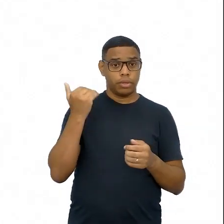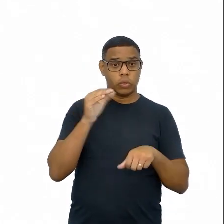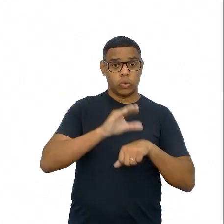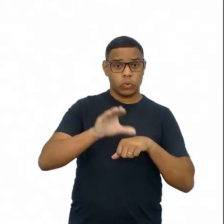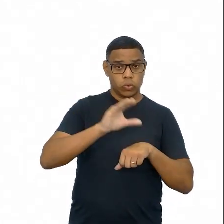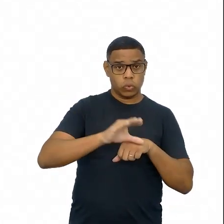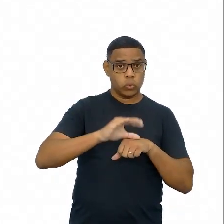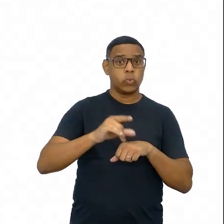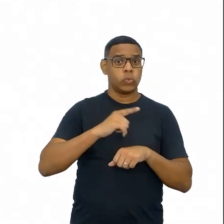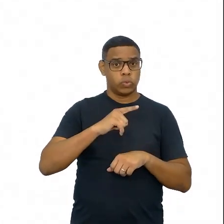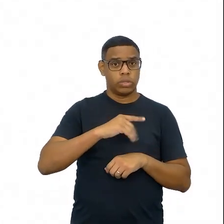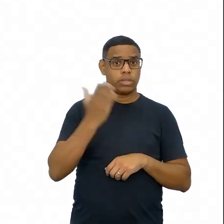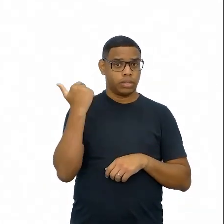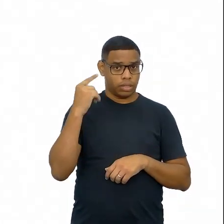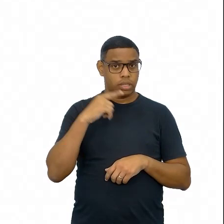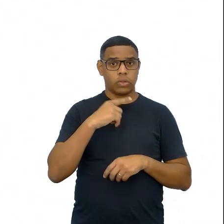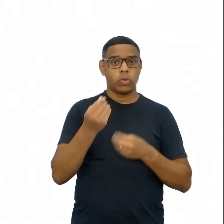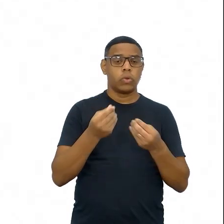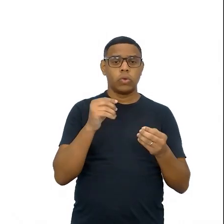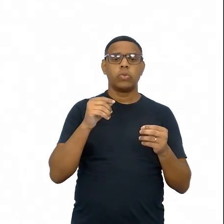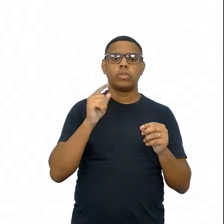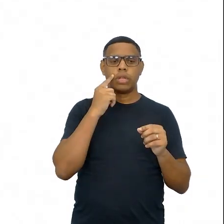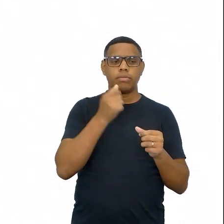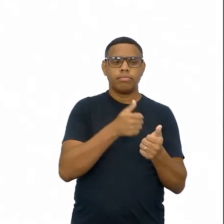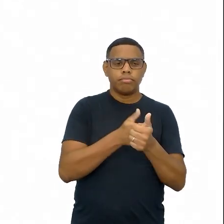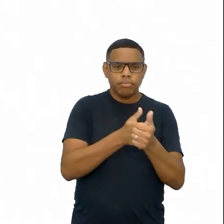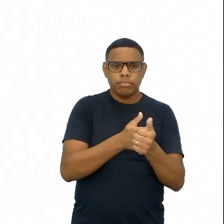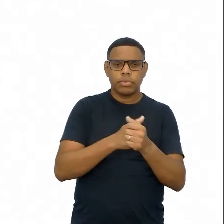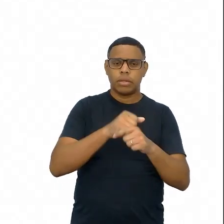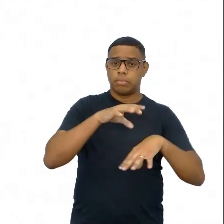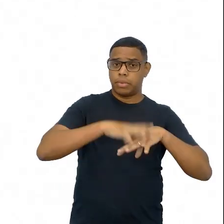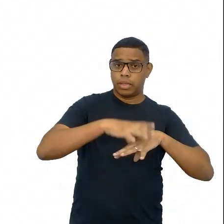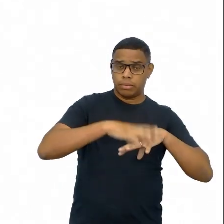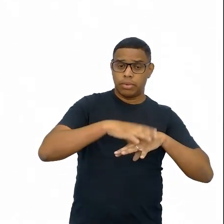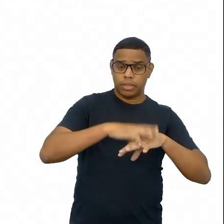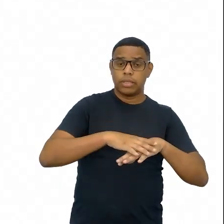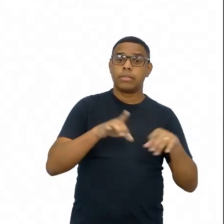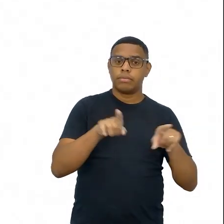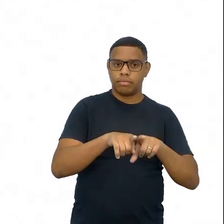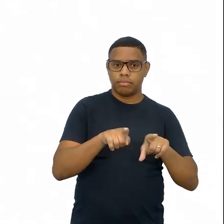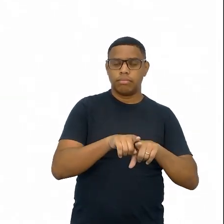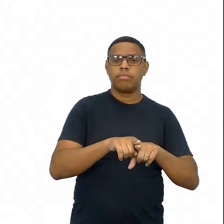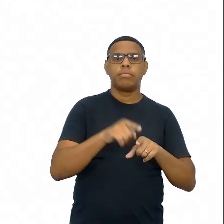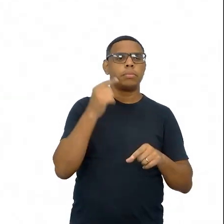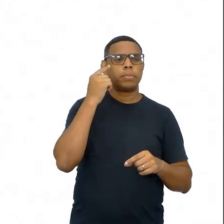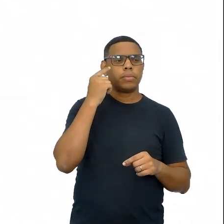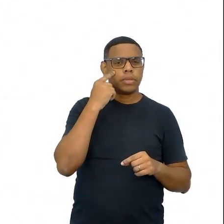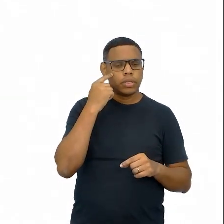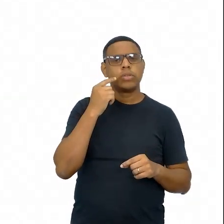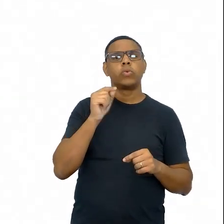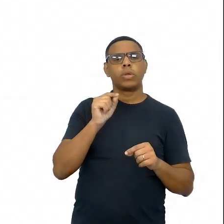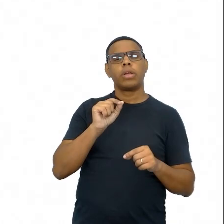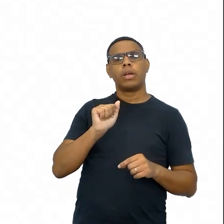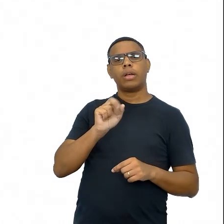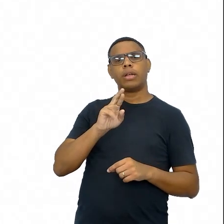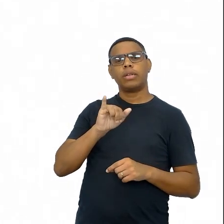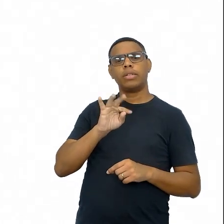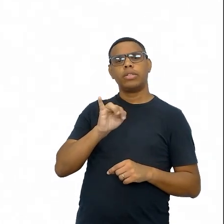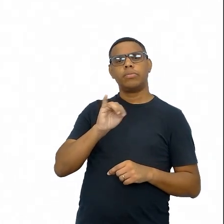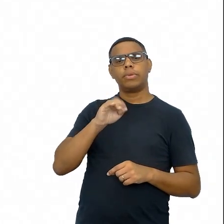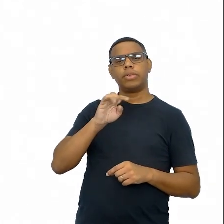formação que tratou aí com relação à sondagem de matemática e até mesmo do pensamento aritmético,